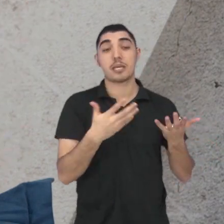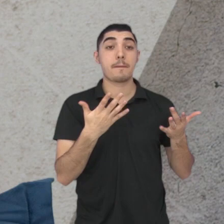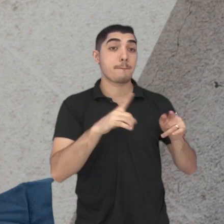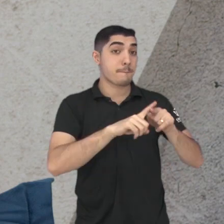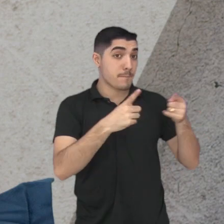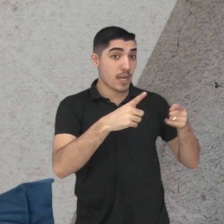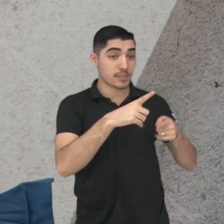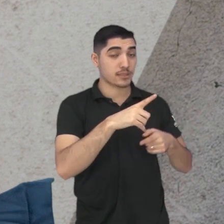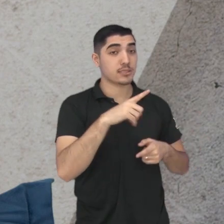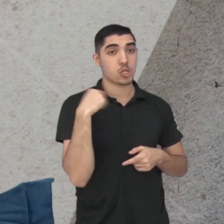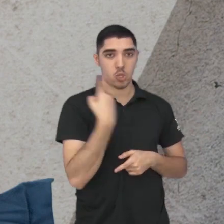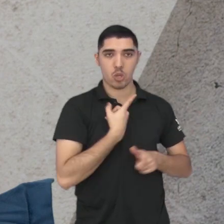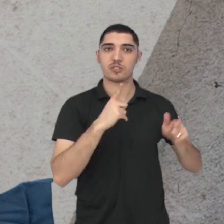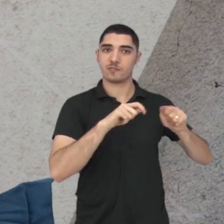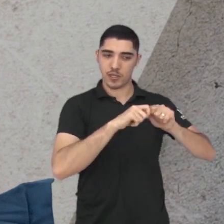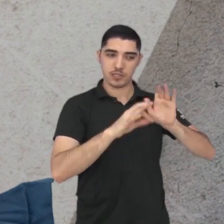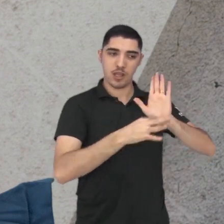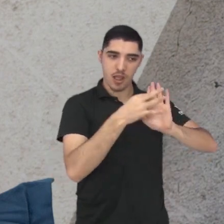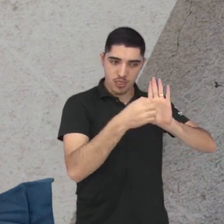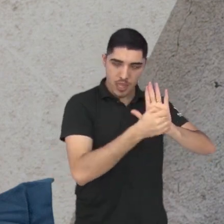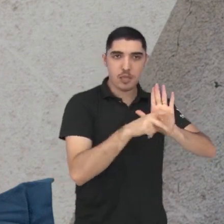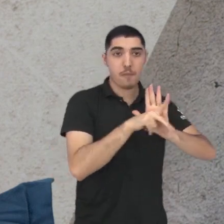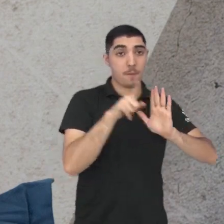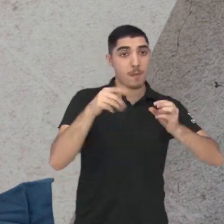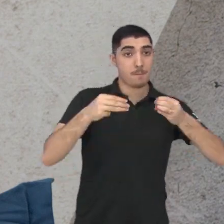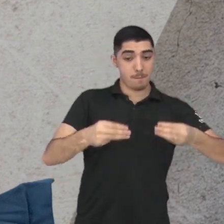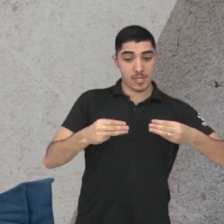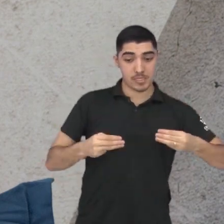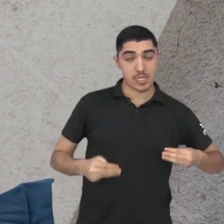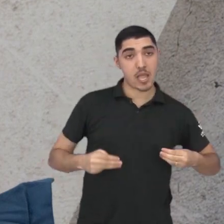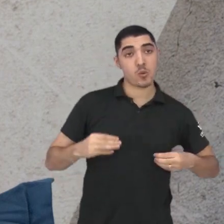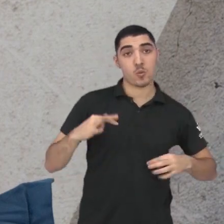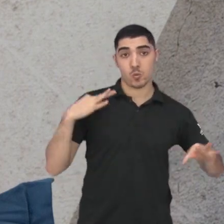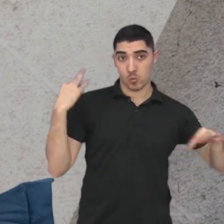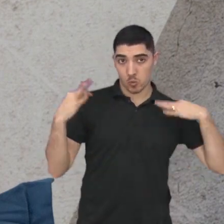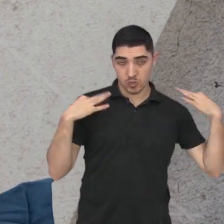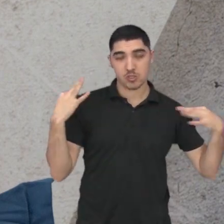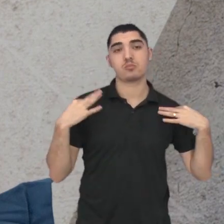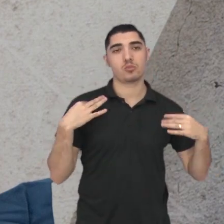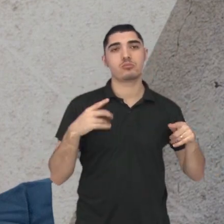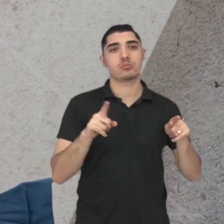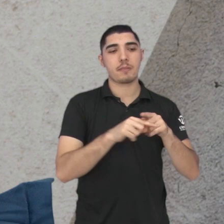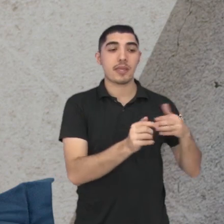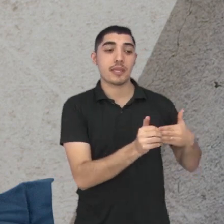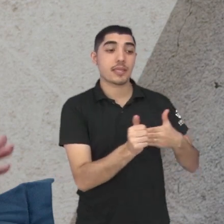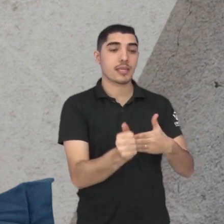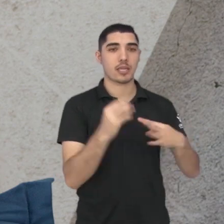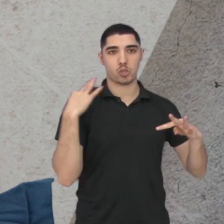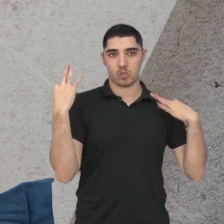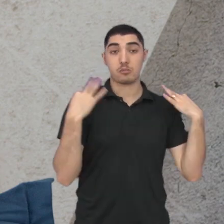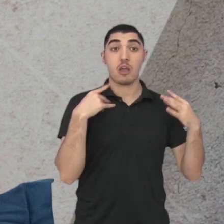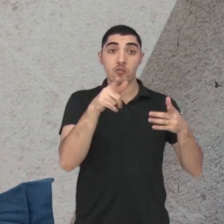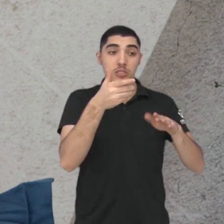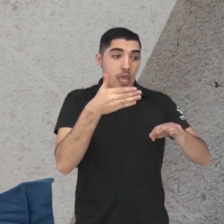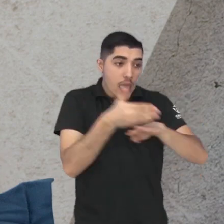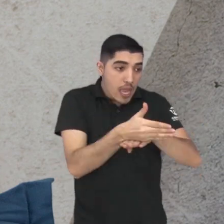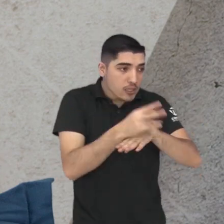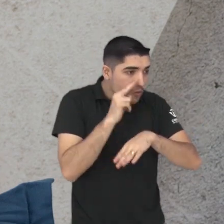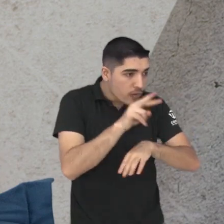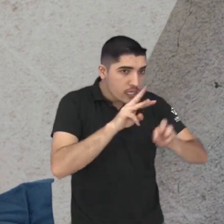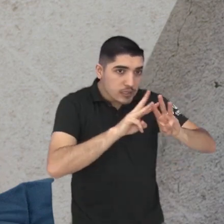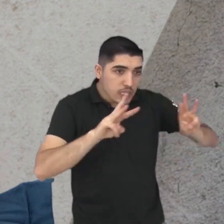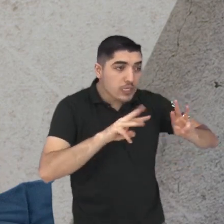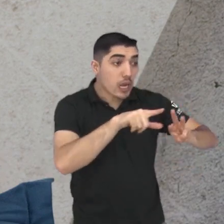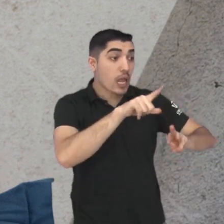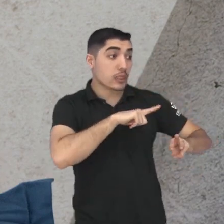né? Mas dentro a gente tem os cadastros, né, dos profissionais no Ministério do Turismo, por exemplo, guia de turismo. É só entrar, se você quer saber se aquele profissional